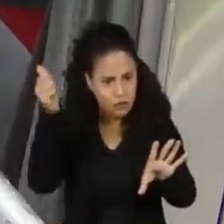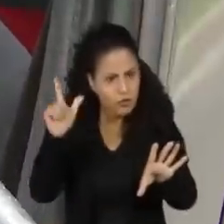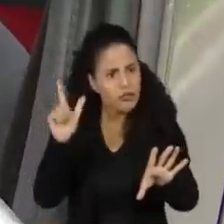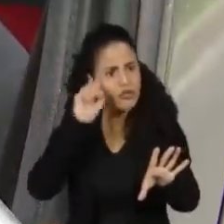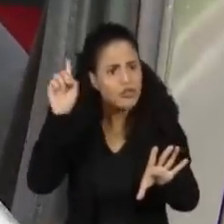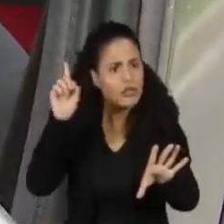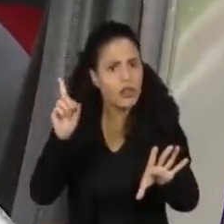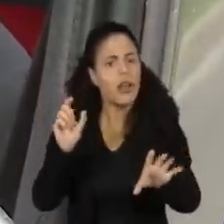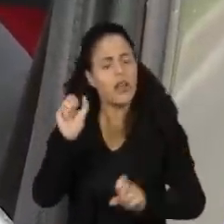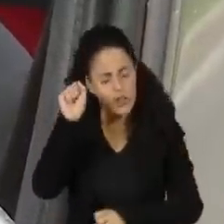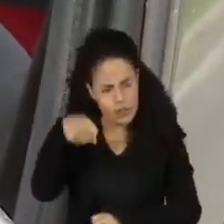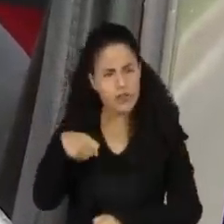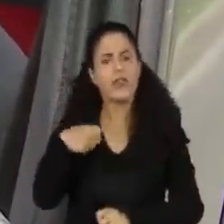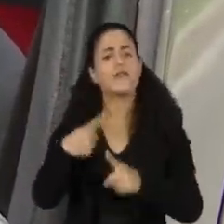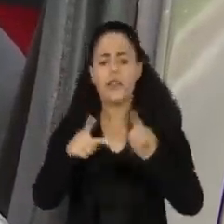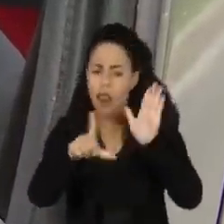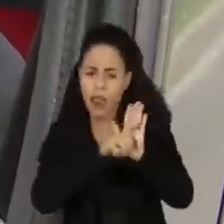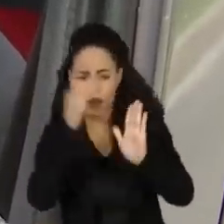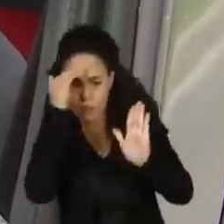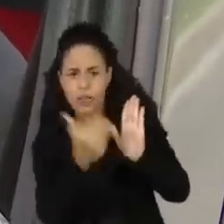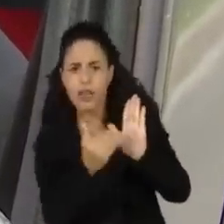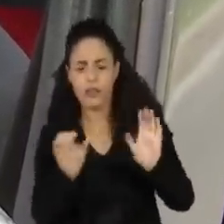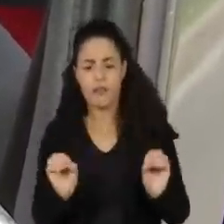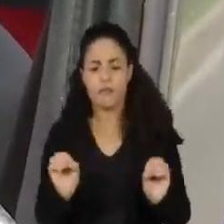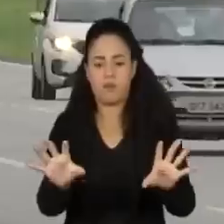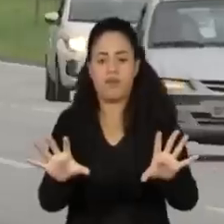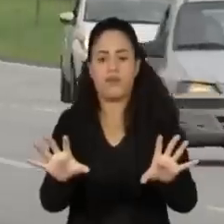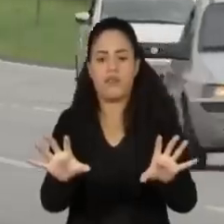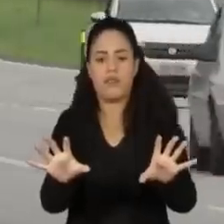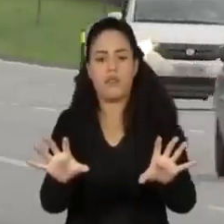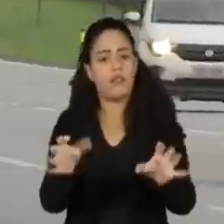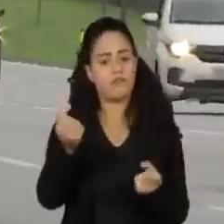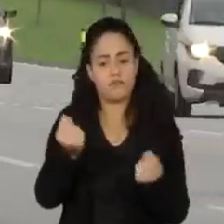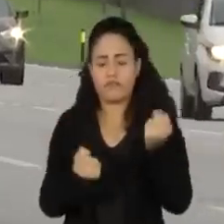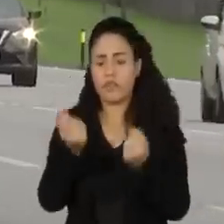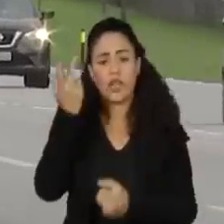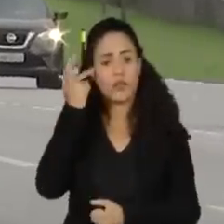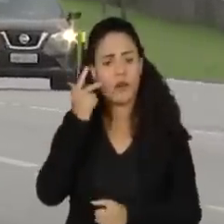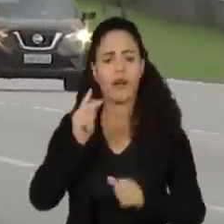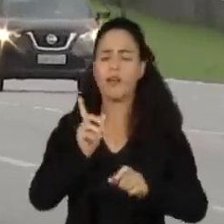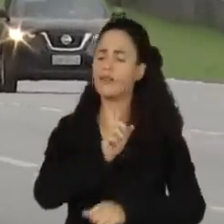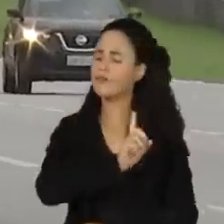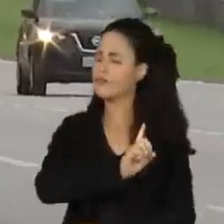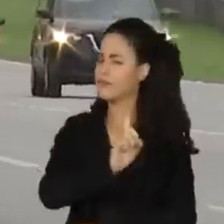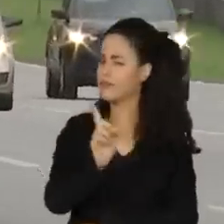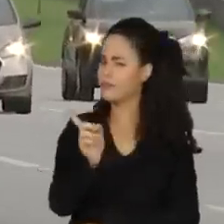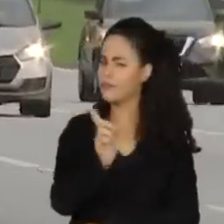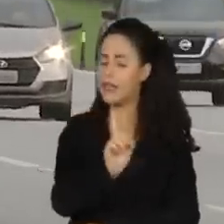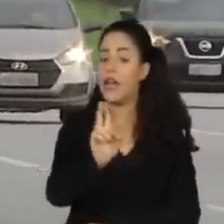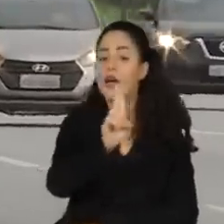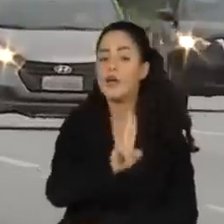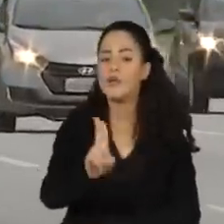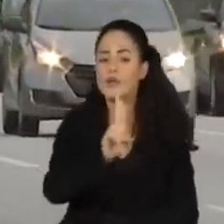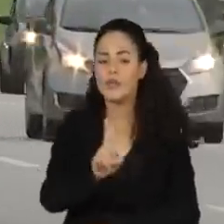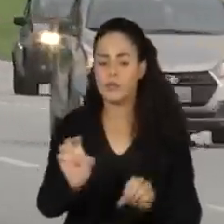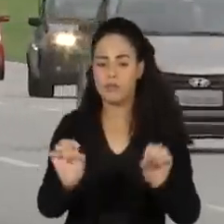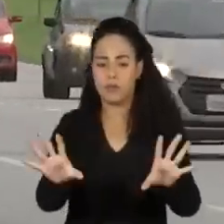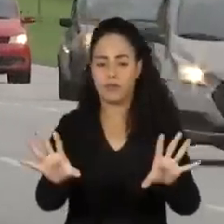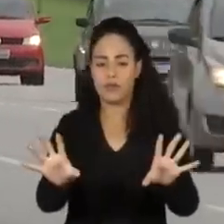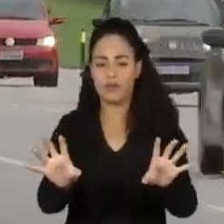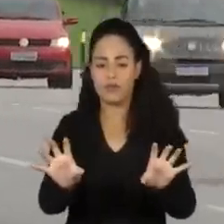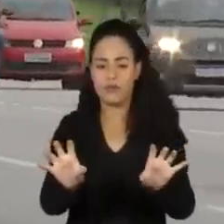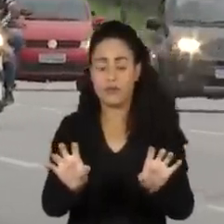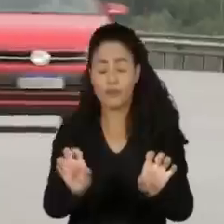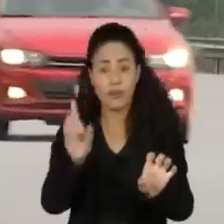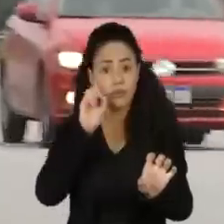quê? Porque é norma, não é? E para ver que eu estou ali. Na verdade, não. O uso do farol baixo durante o dia em todas